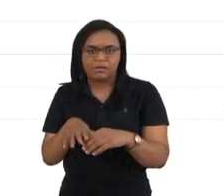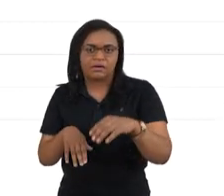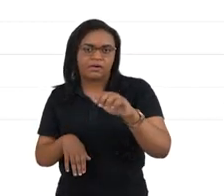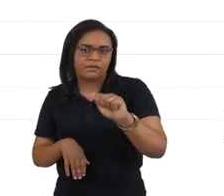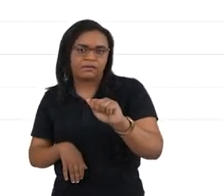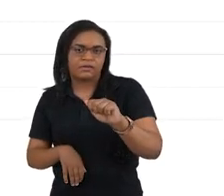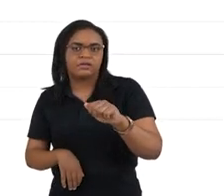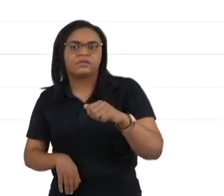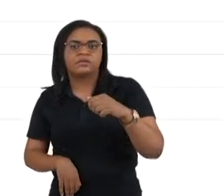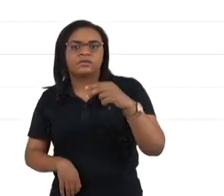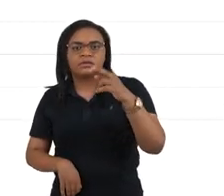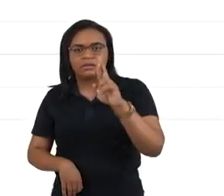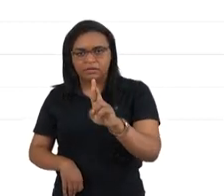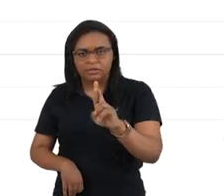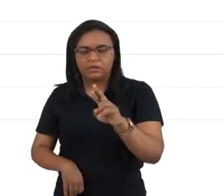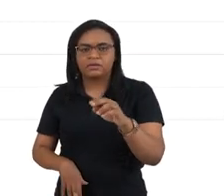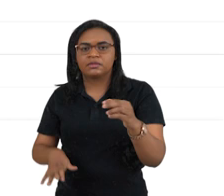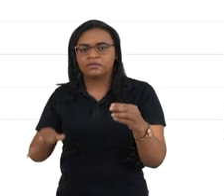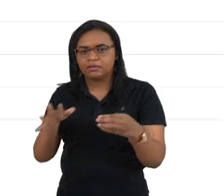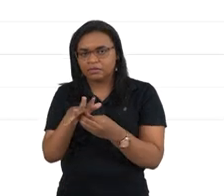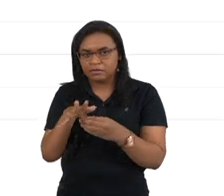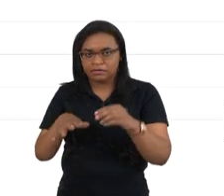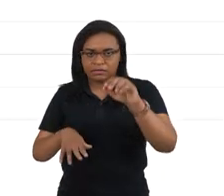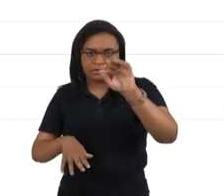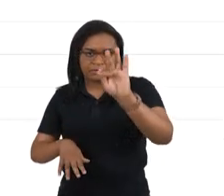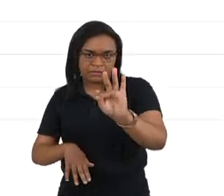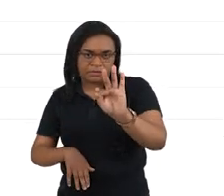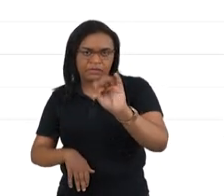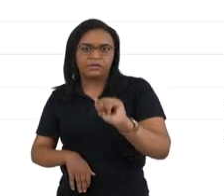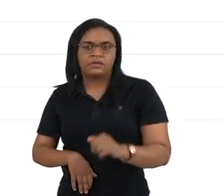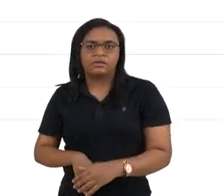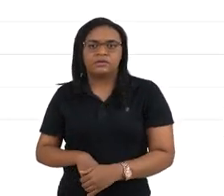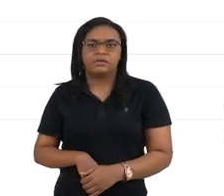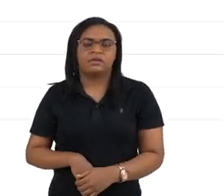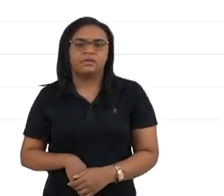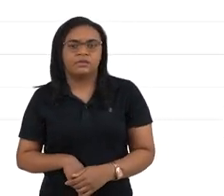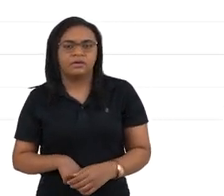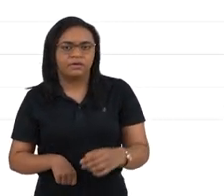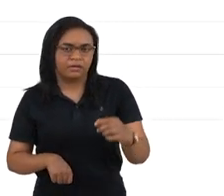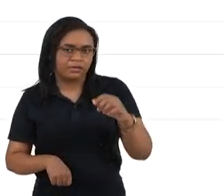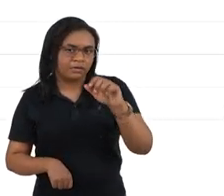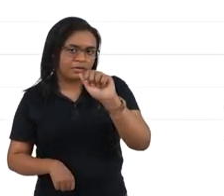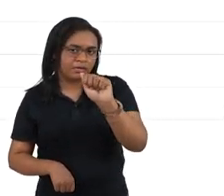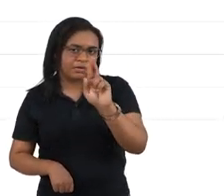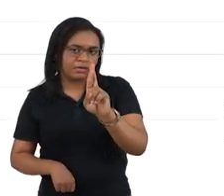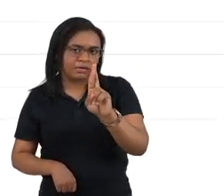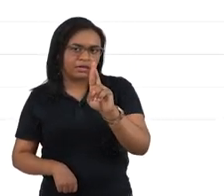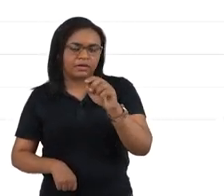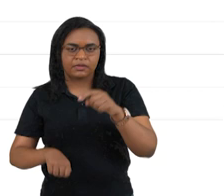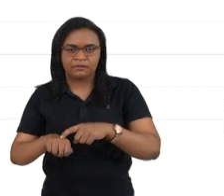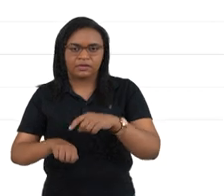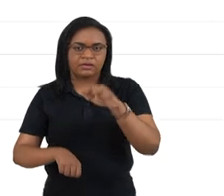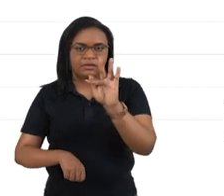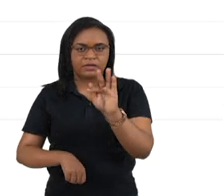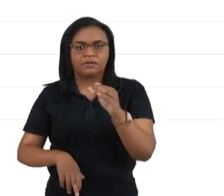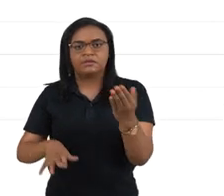é igual a R vezes F. Então, aqui, ó, então nós temos que A vai ser igual a R vezes F